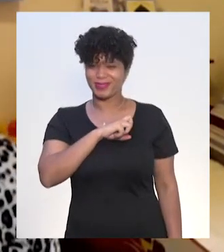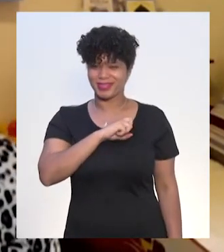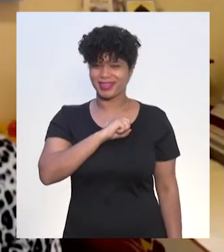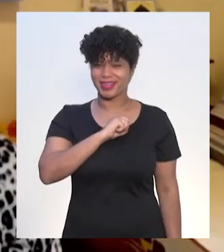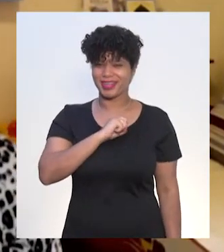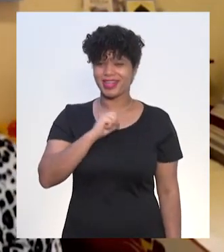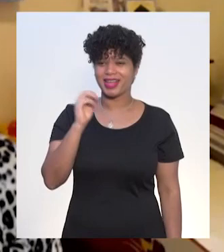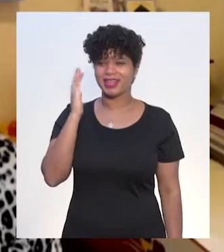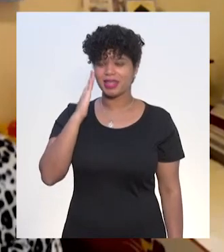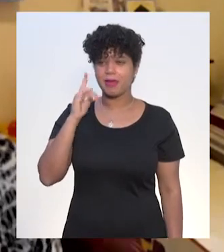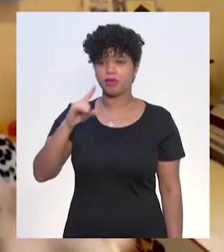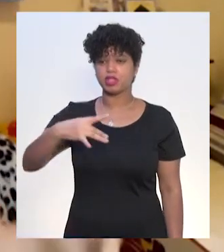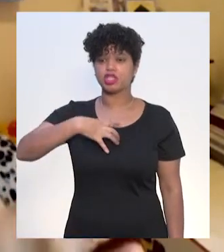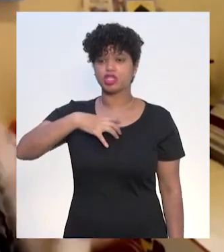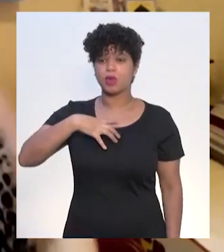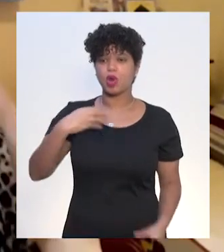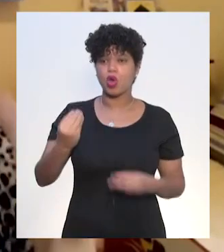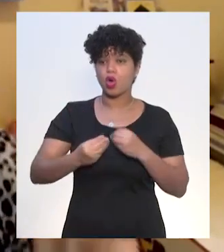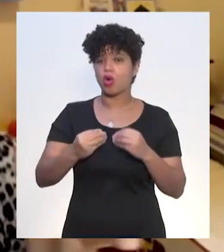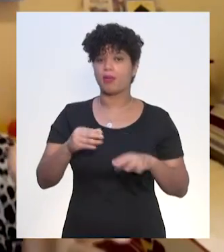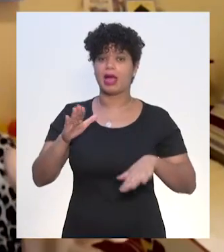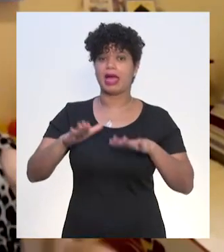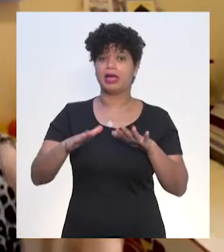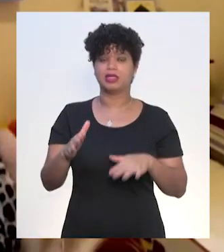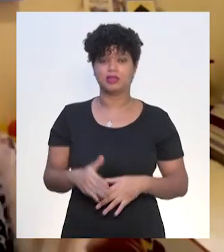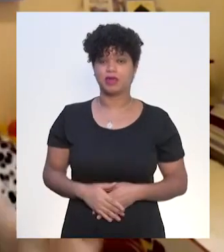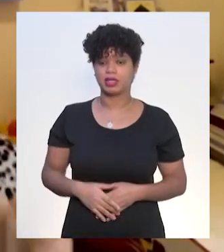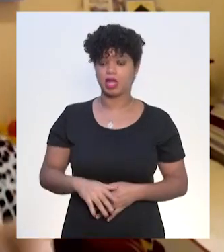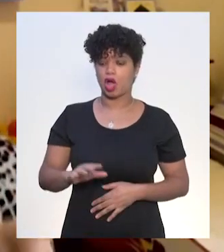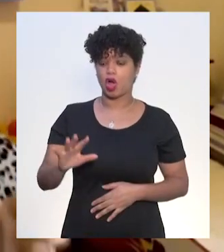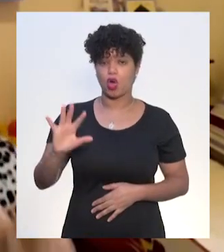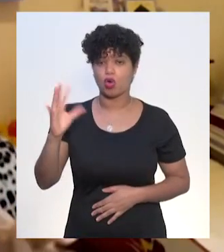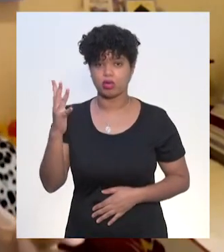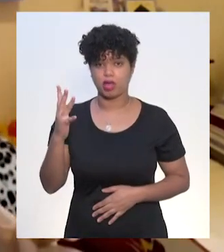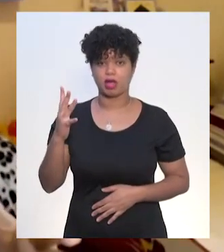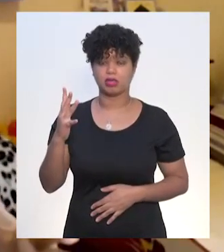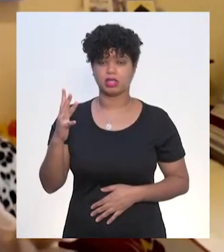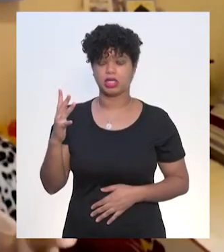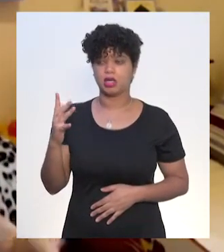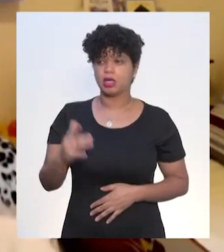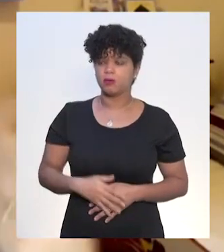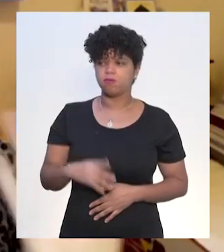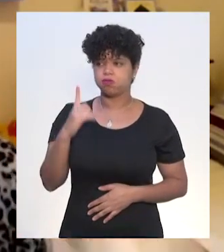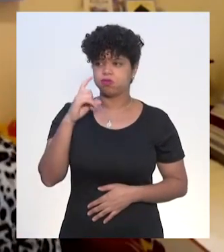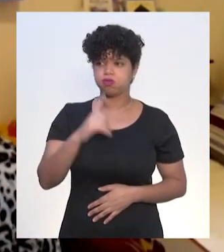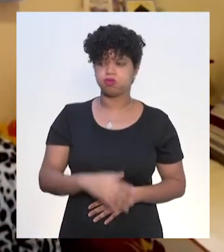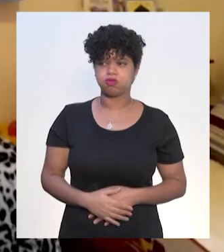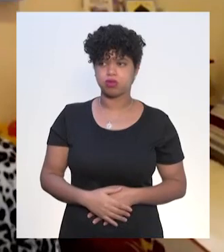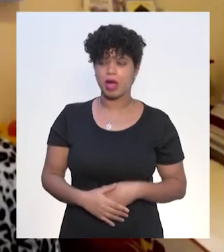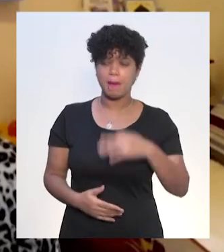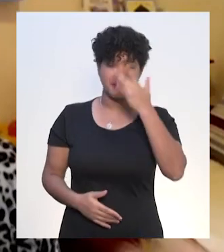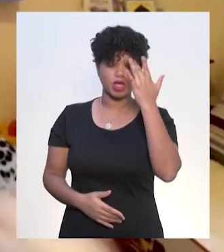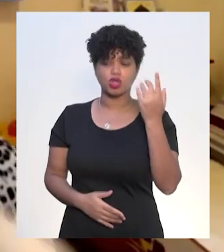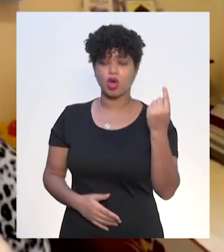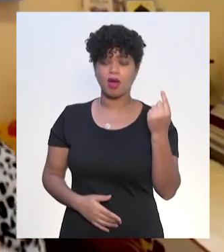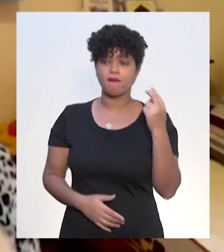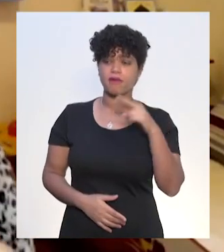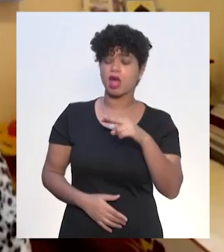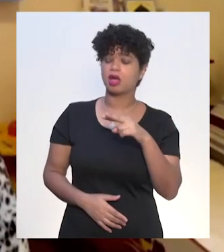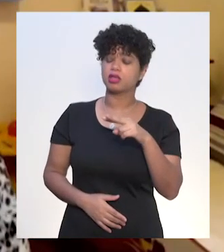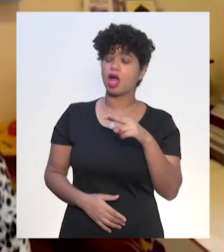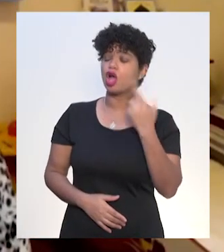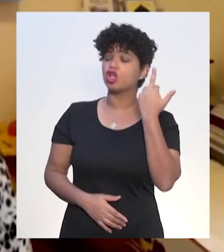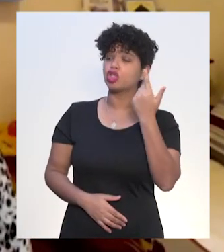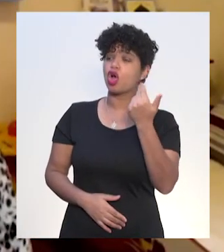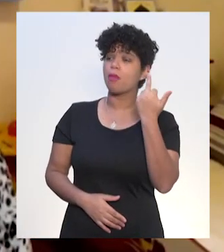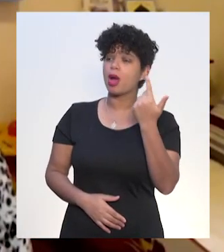que fazer emoções funcionam dentro de você a desde uma mesma situação de frustração um ficar com raiva o outro ficar triste mas como